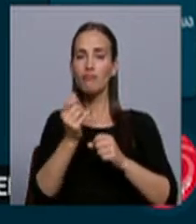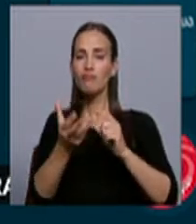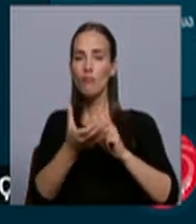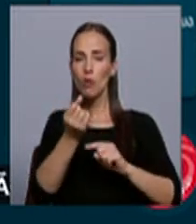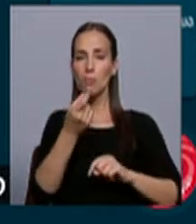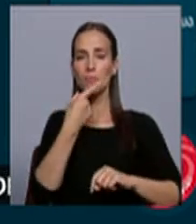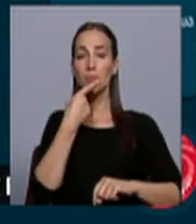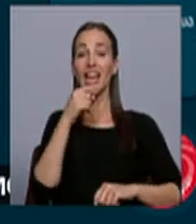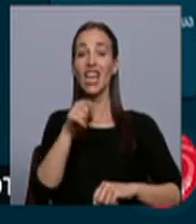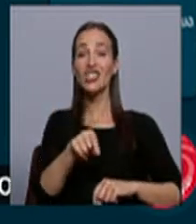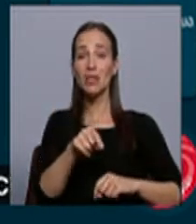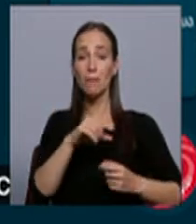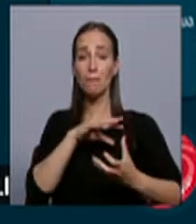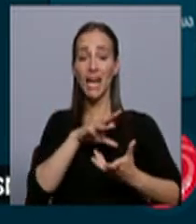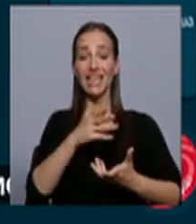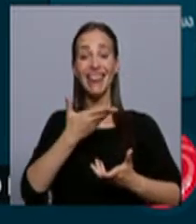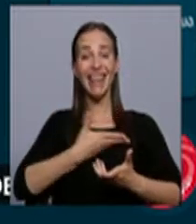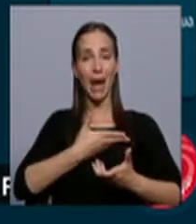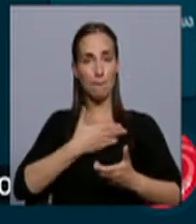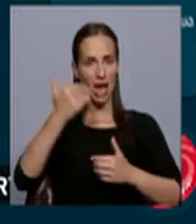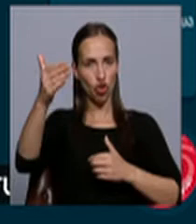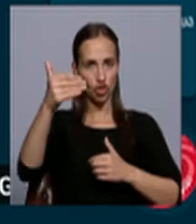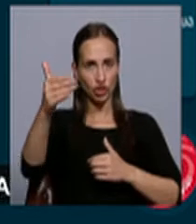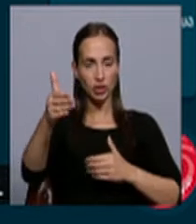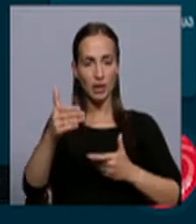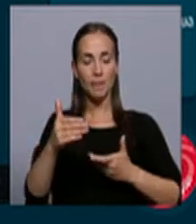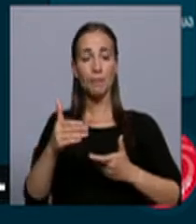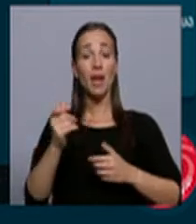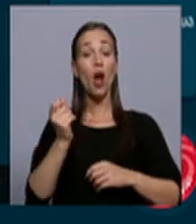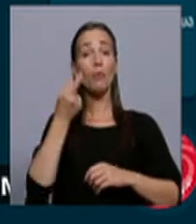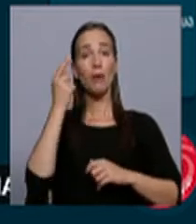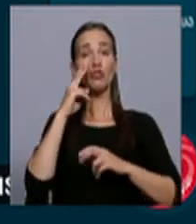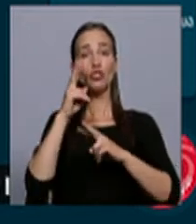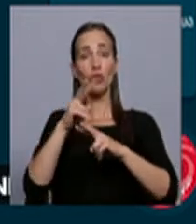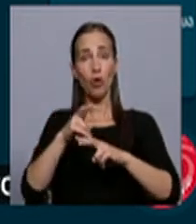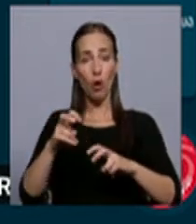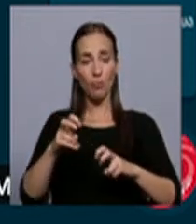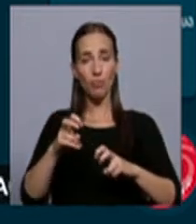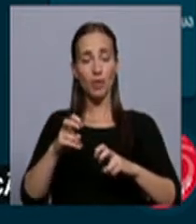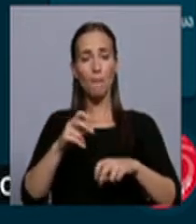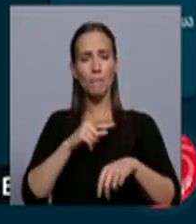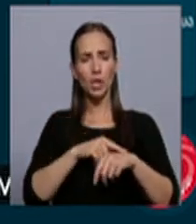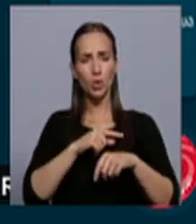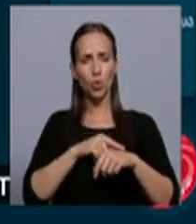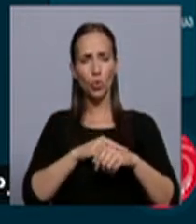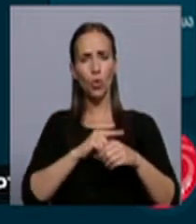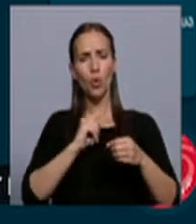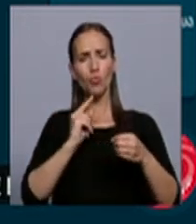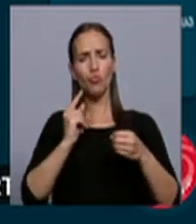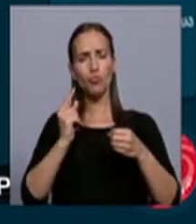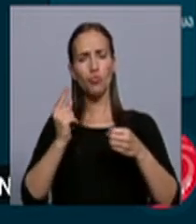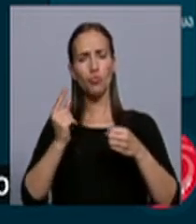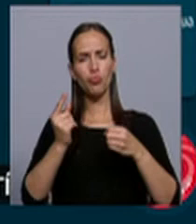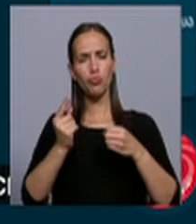curioso é que agora, pela primeira vez, os astrónomos conseguiram verificar que este exoplaneta, o D, o mais